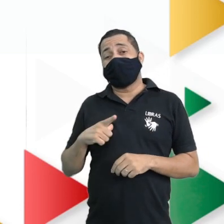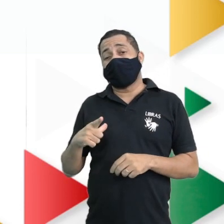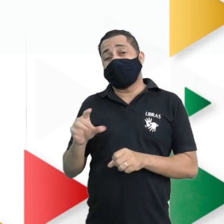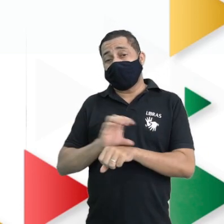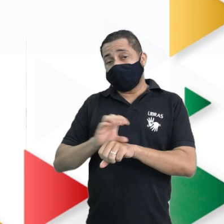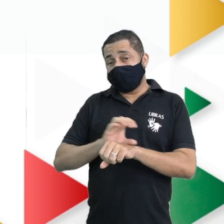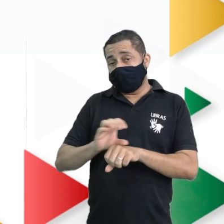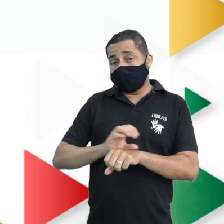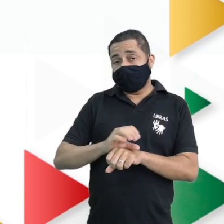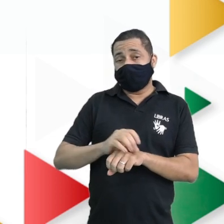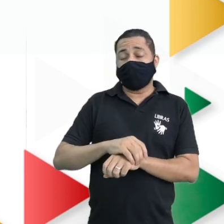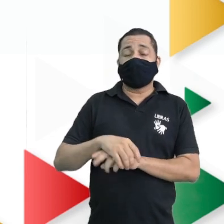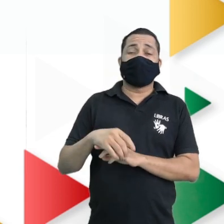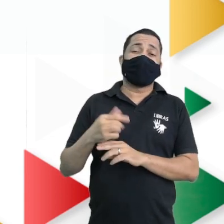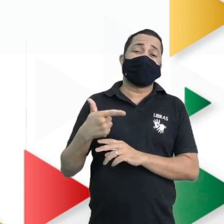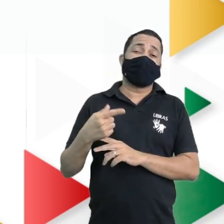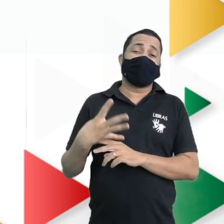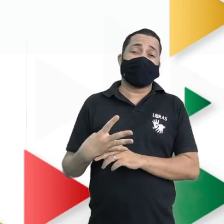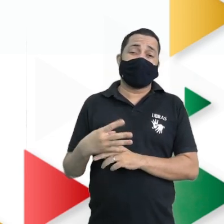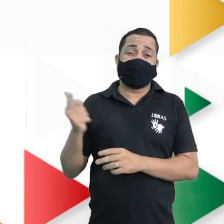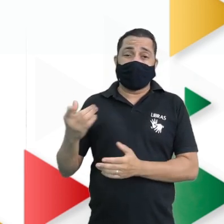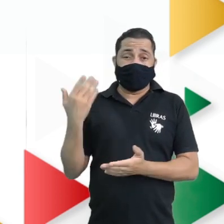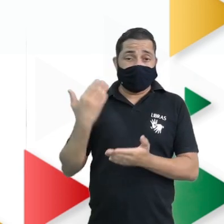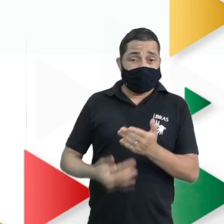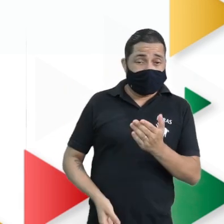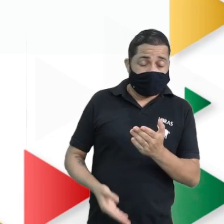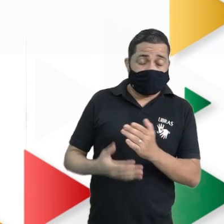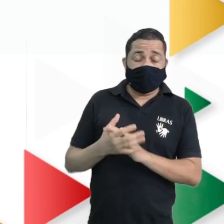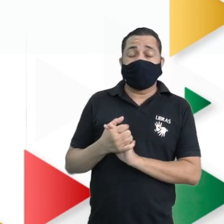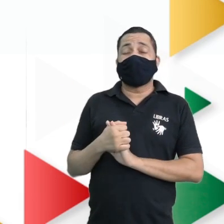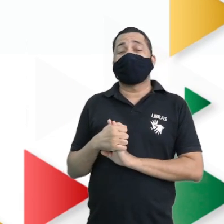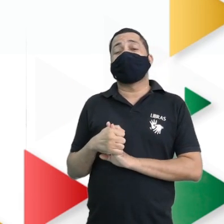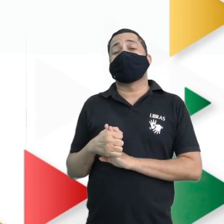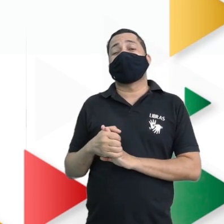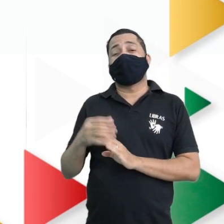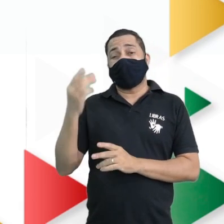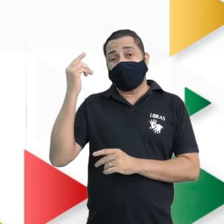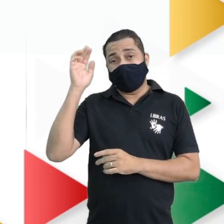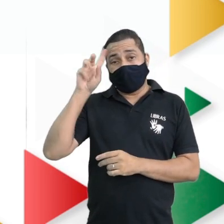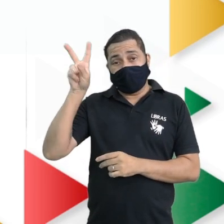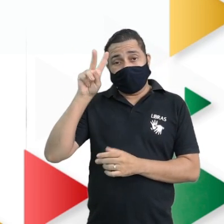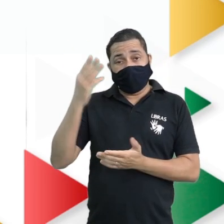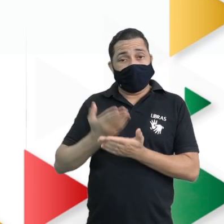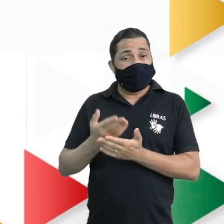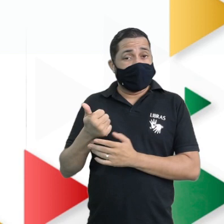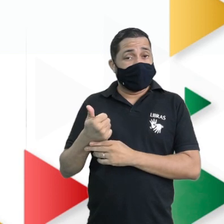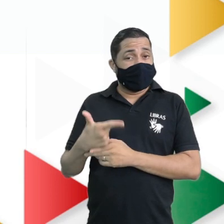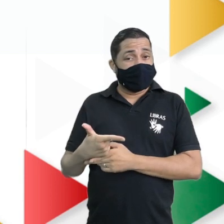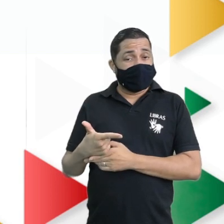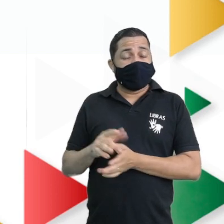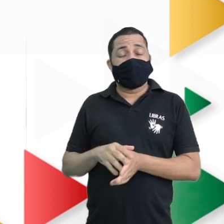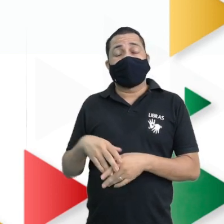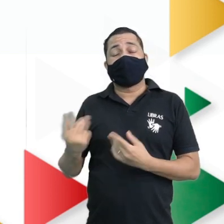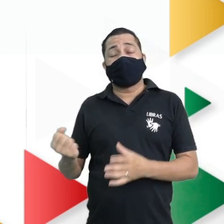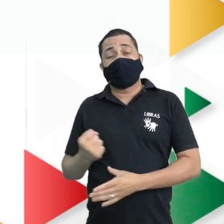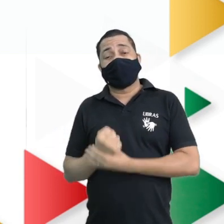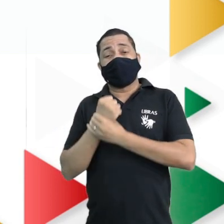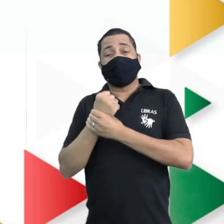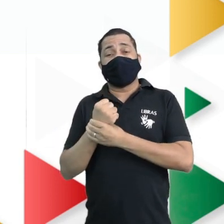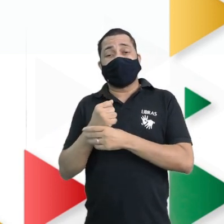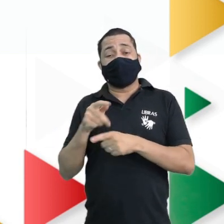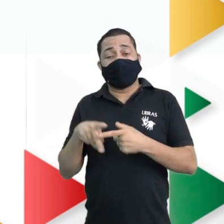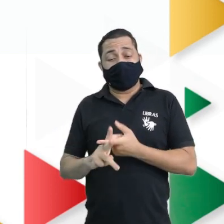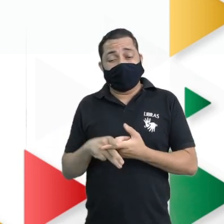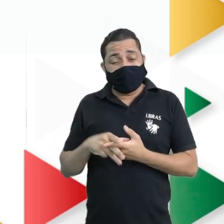aquela Constituição que derrubou Dom Pedro I. Tá lembrado da aula 12? Por outro lado, os conservadores eram favoráveis à manutenção